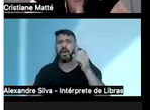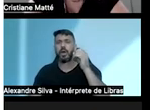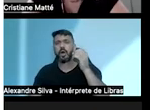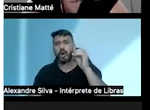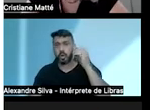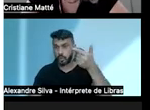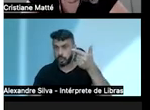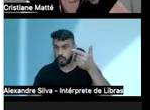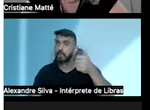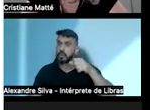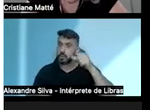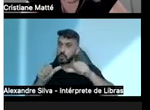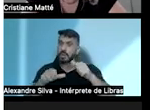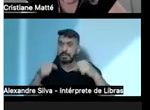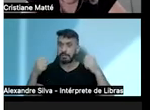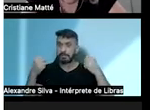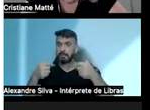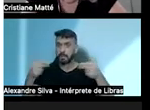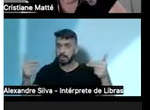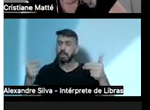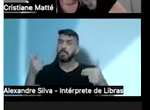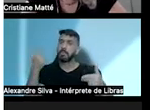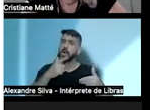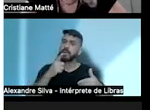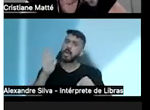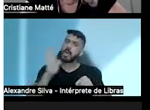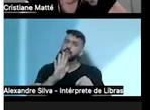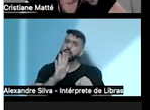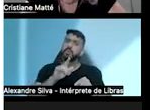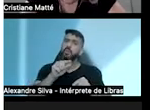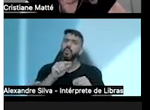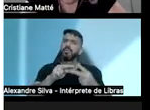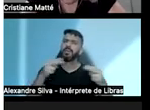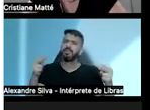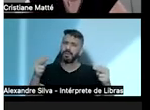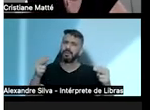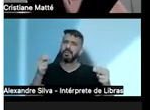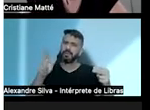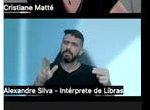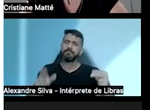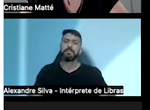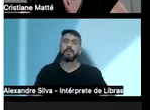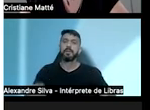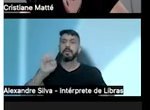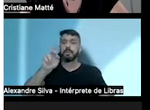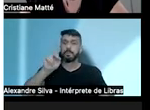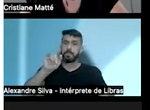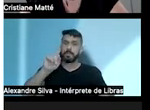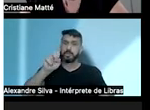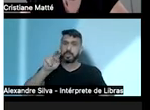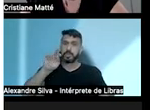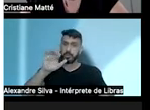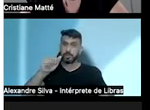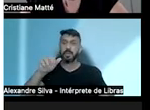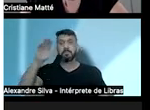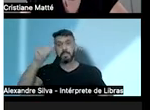dessa alteração na metilação do DNA, né? Configura, então, uma alteração epigenética. Do lado materno, a gente sabe